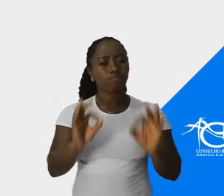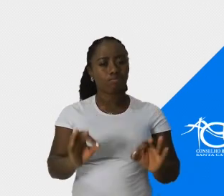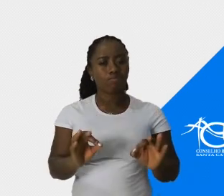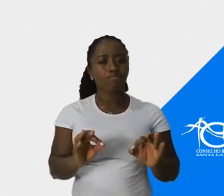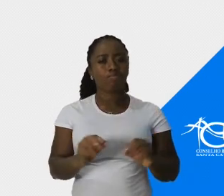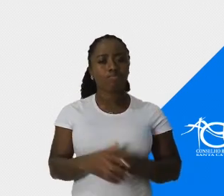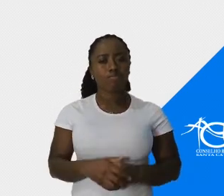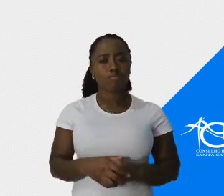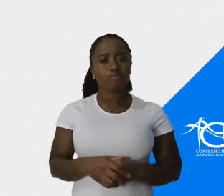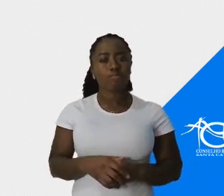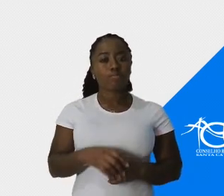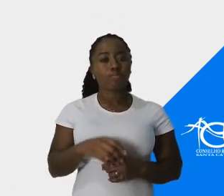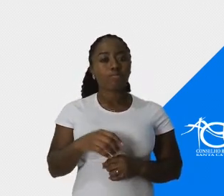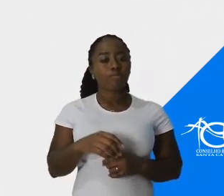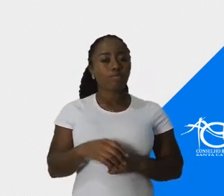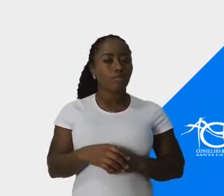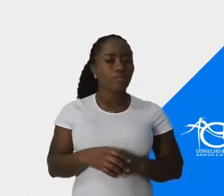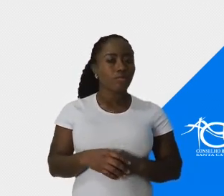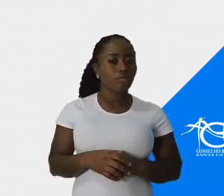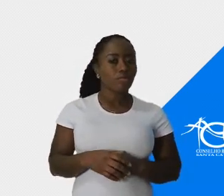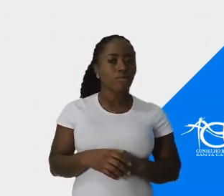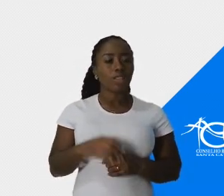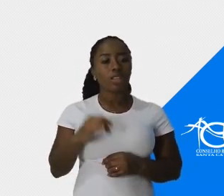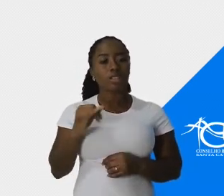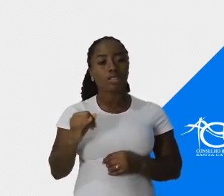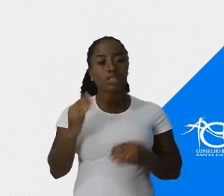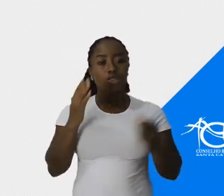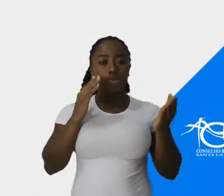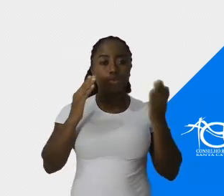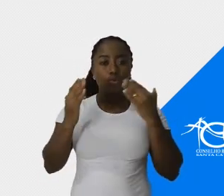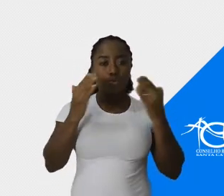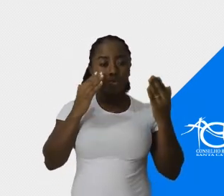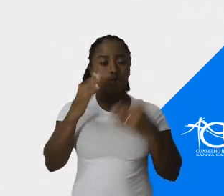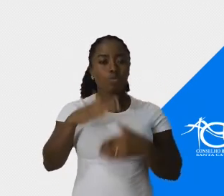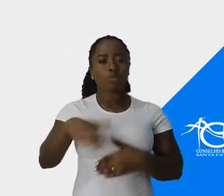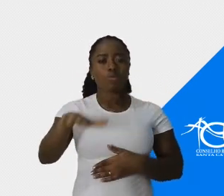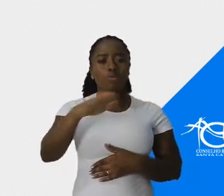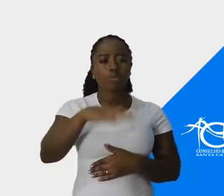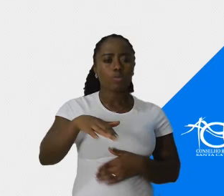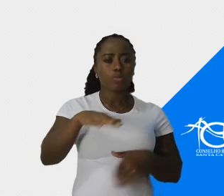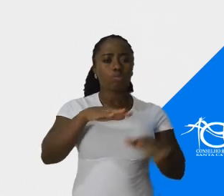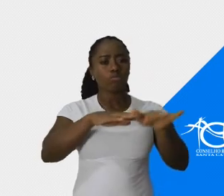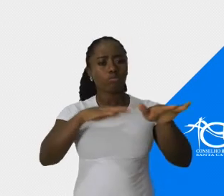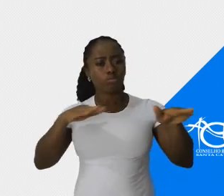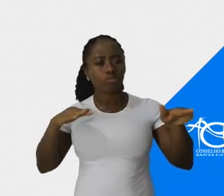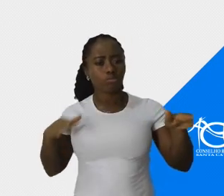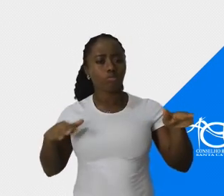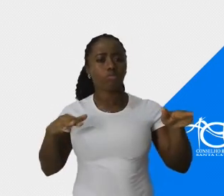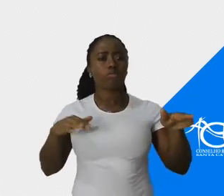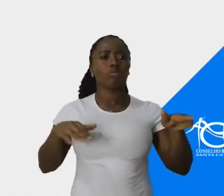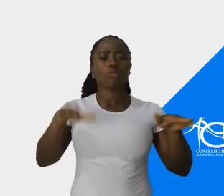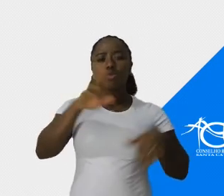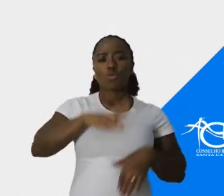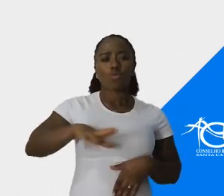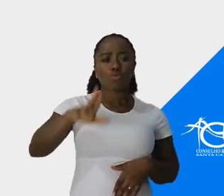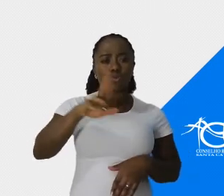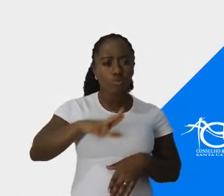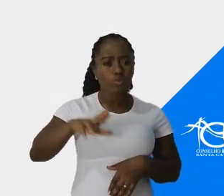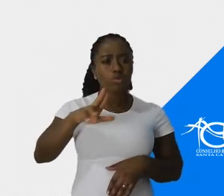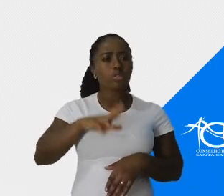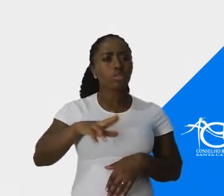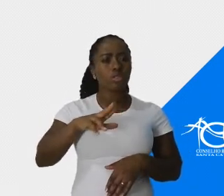psicólogos da área da avaliação psicológica de trânsito utilizarem a validade preditiva para discriminar clinicamente alguns